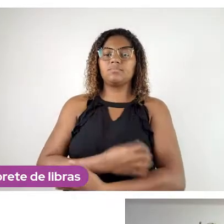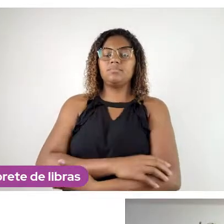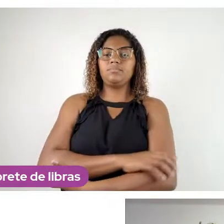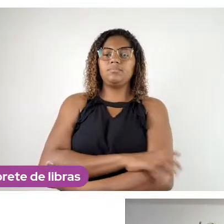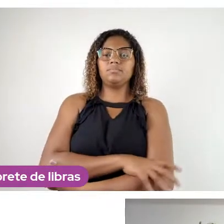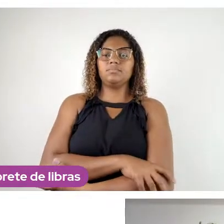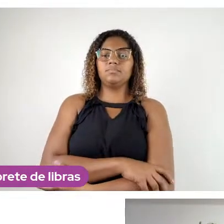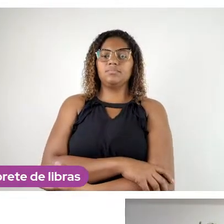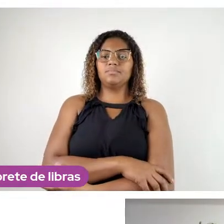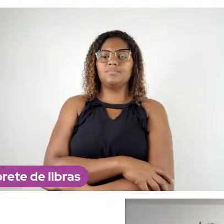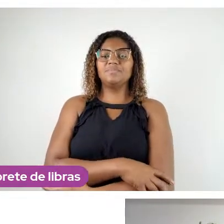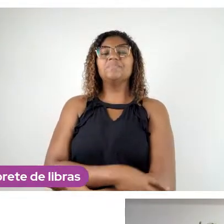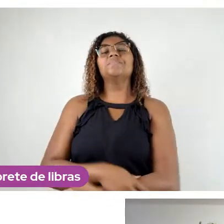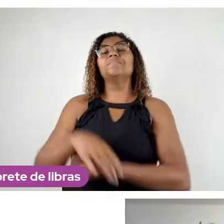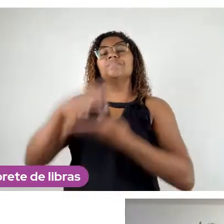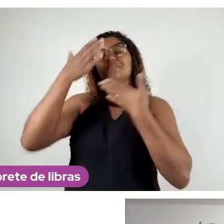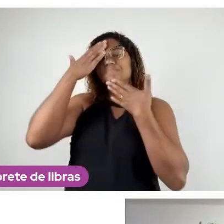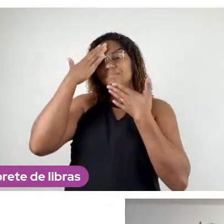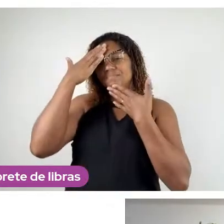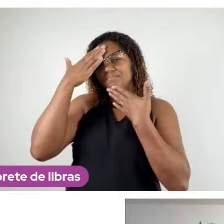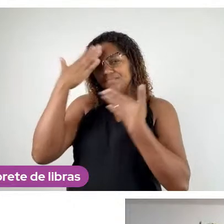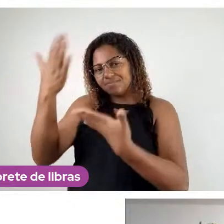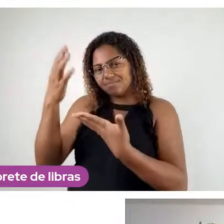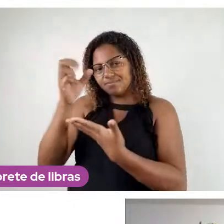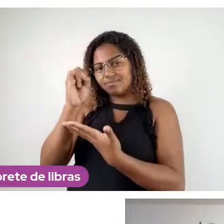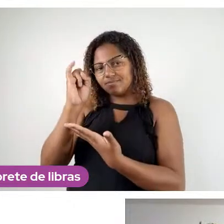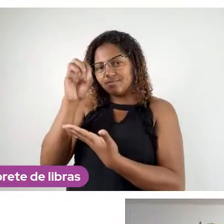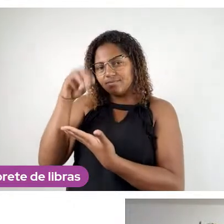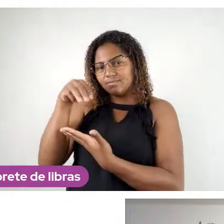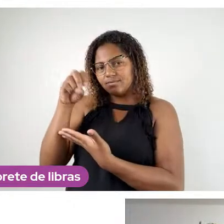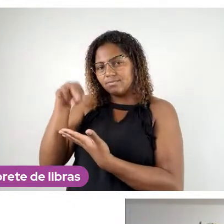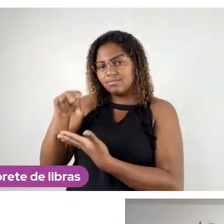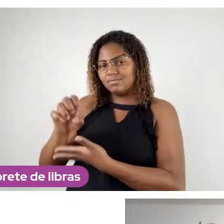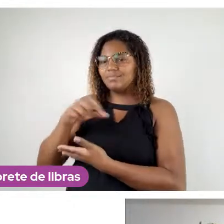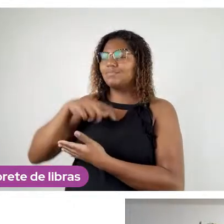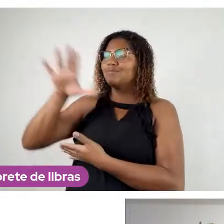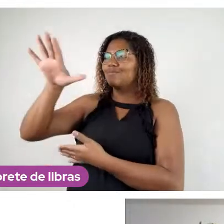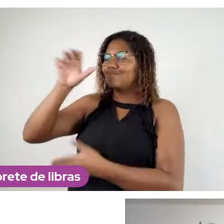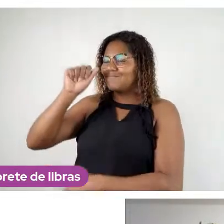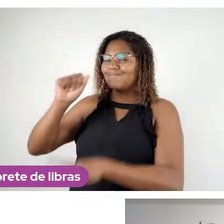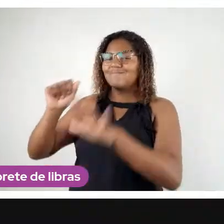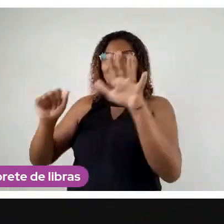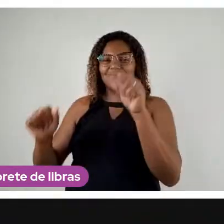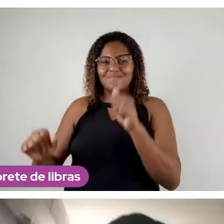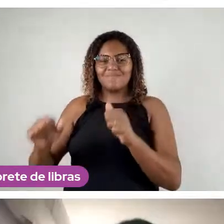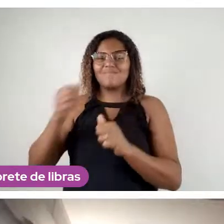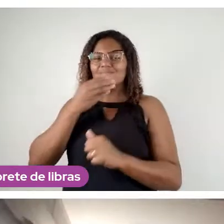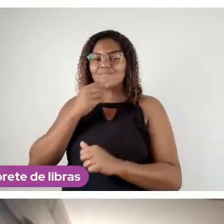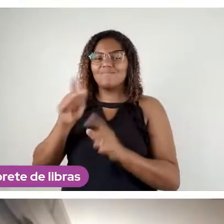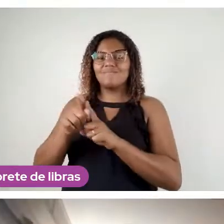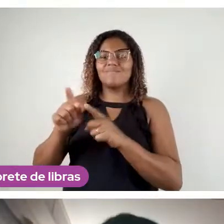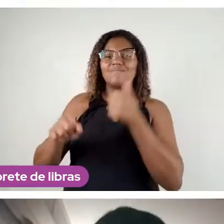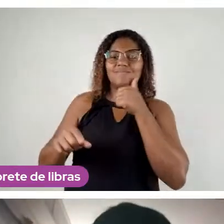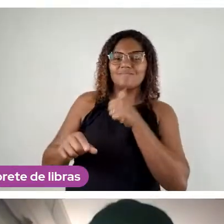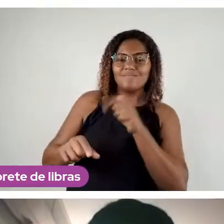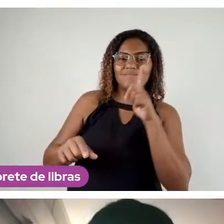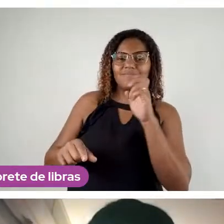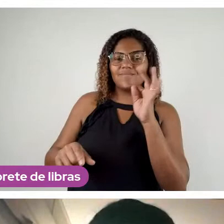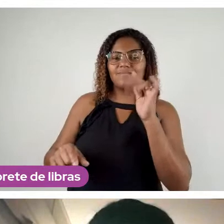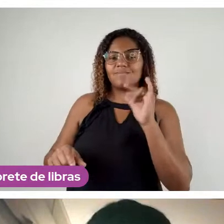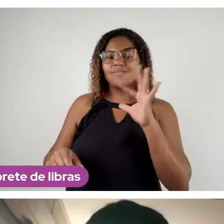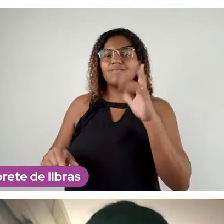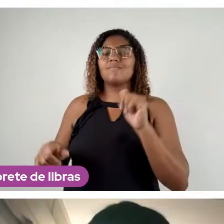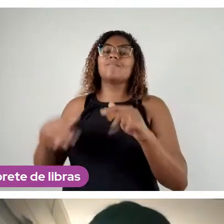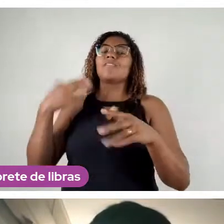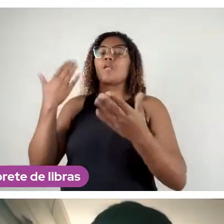Muito obrigada, Simone. Eu vou chamar já o Glauco e a Letícia para nossa mesa final, né? Para a gente poder bater um